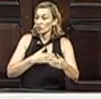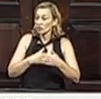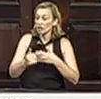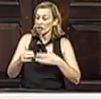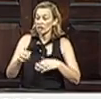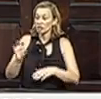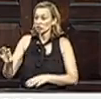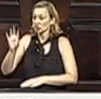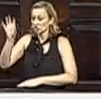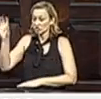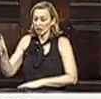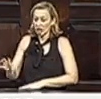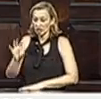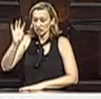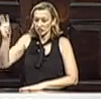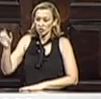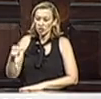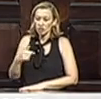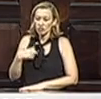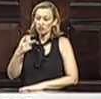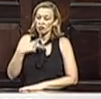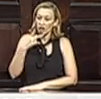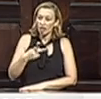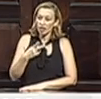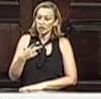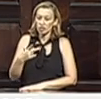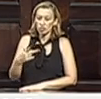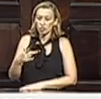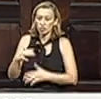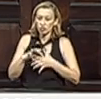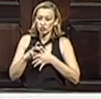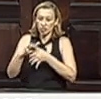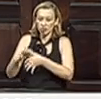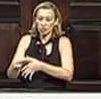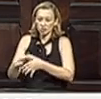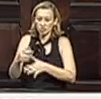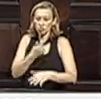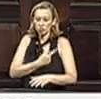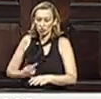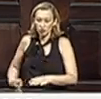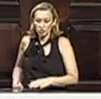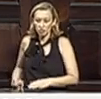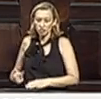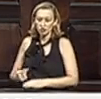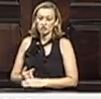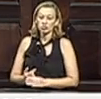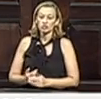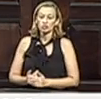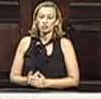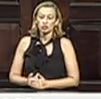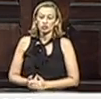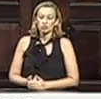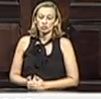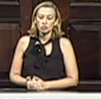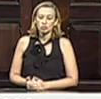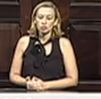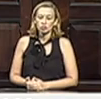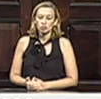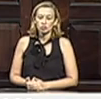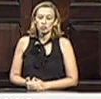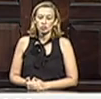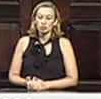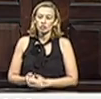fundamental. Falei com o líder do governo que estranhei a não inclusão da emenda 38 no rol